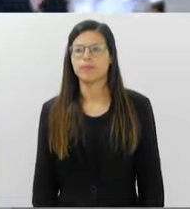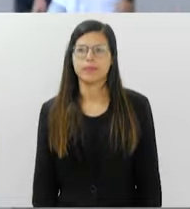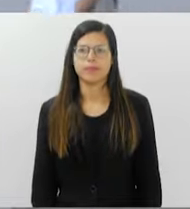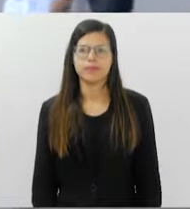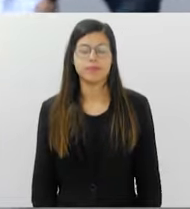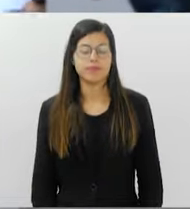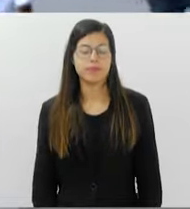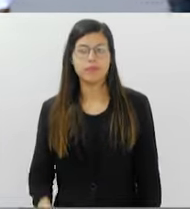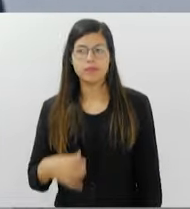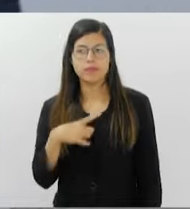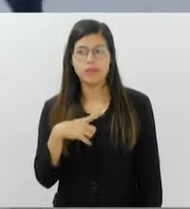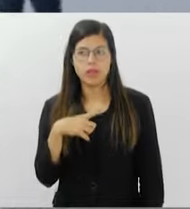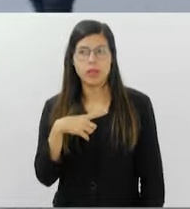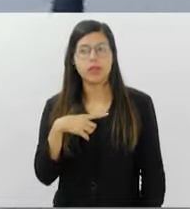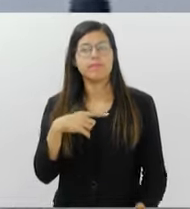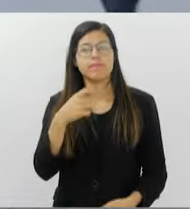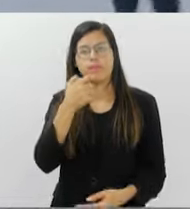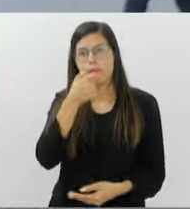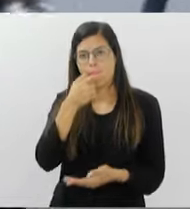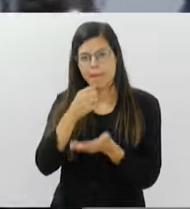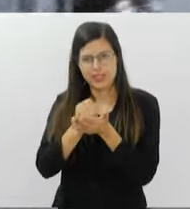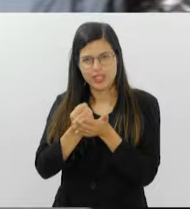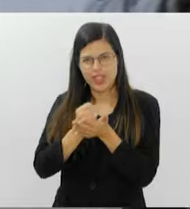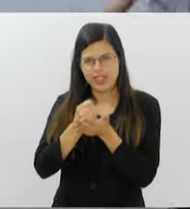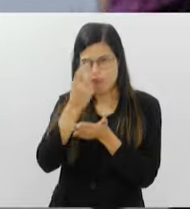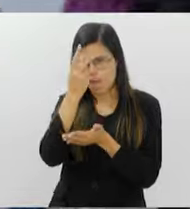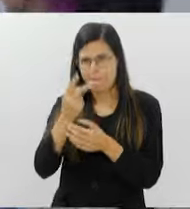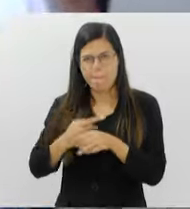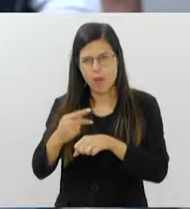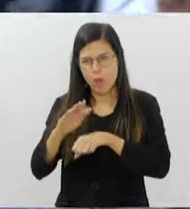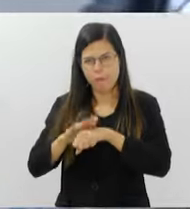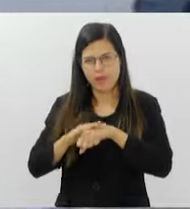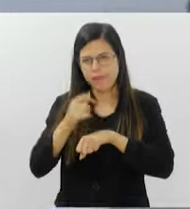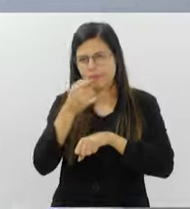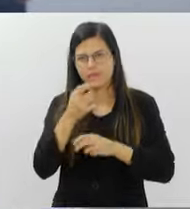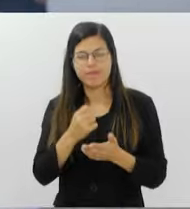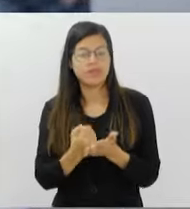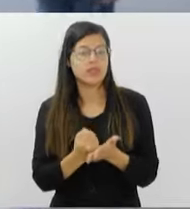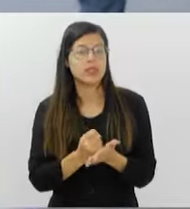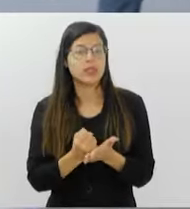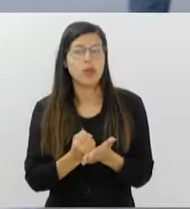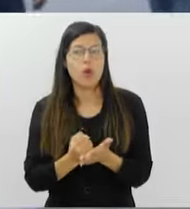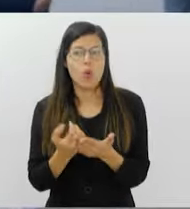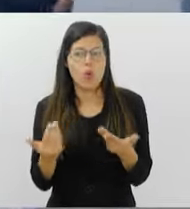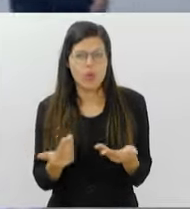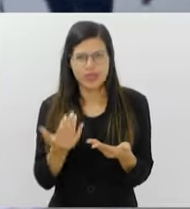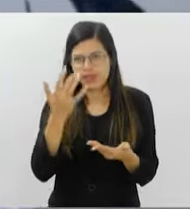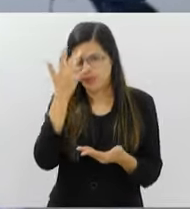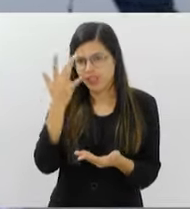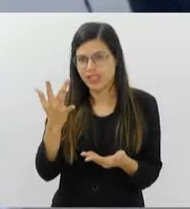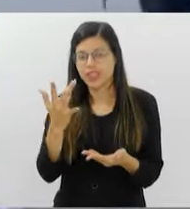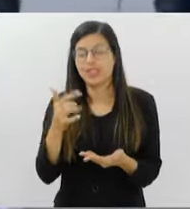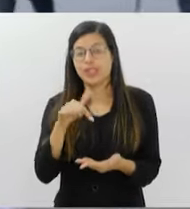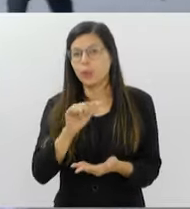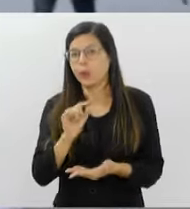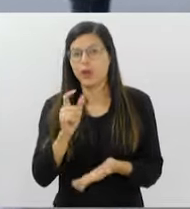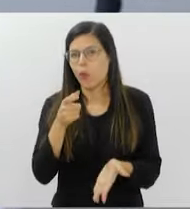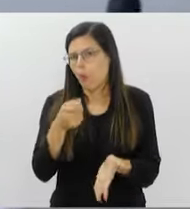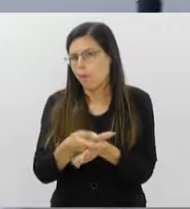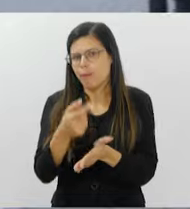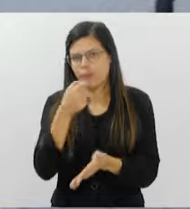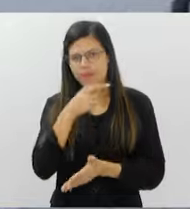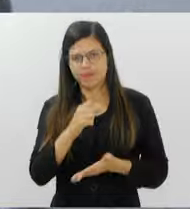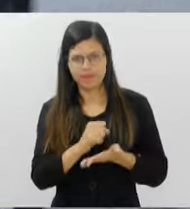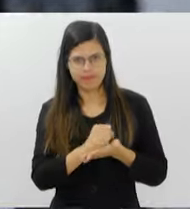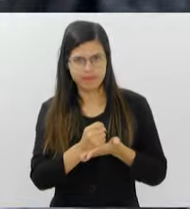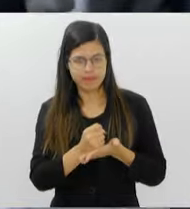tem essa questão da automedicação, é uma coisa muito importante, ainda mais hoje em dia, porque tem muita facilidade de distribuição de remédios no contexto